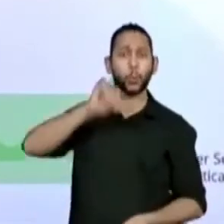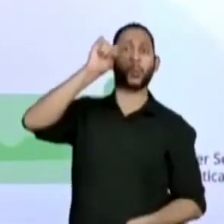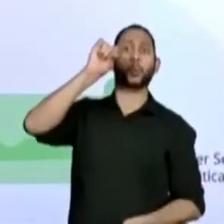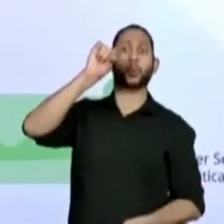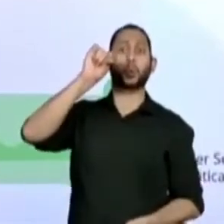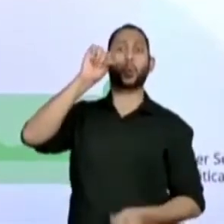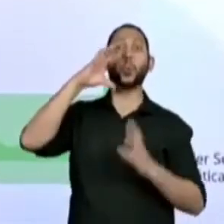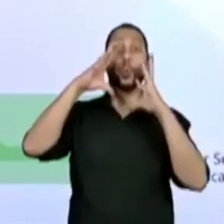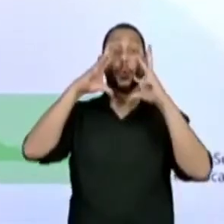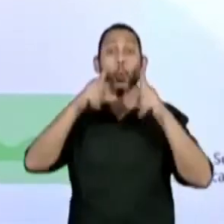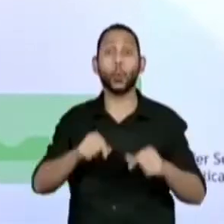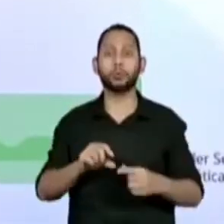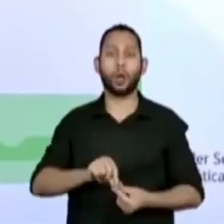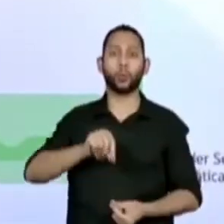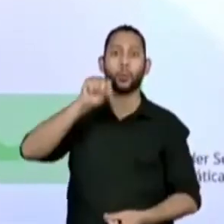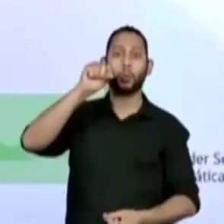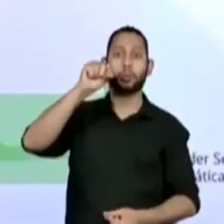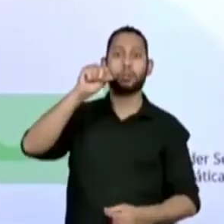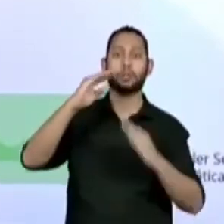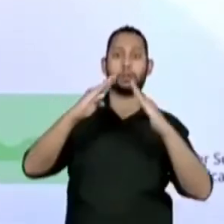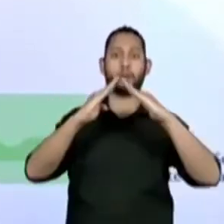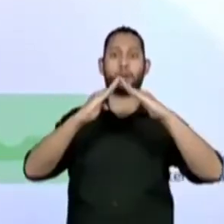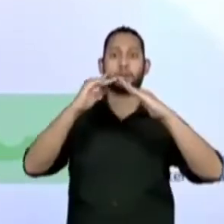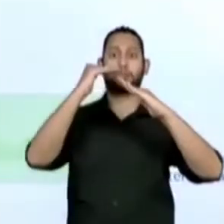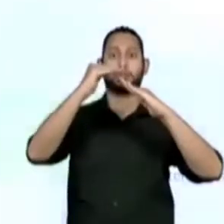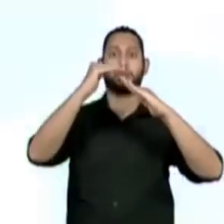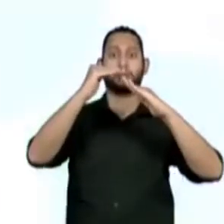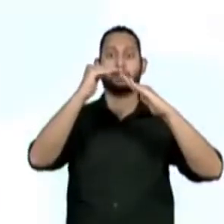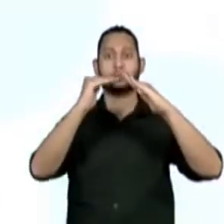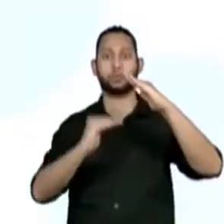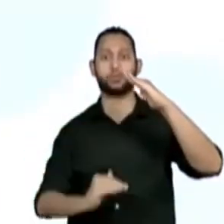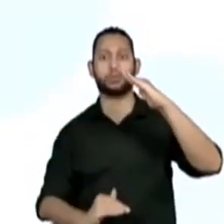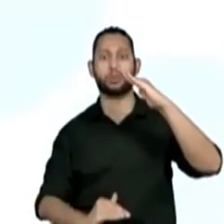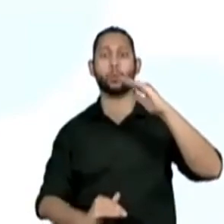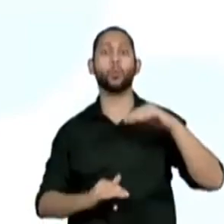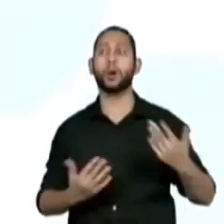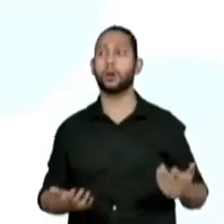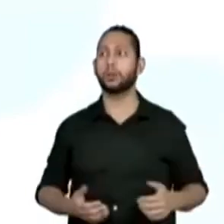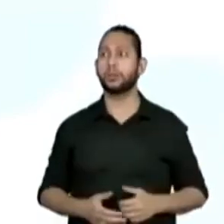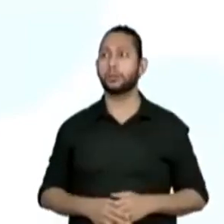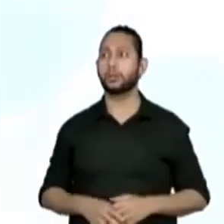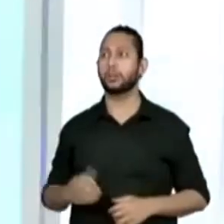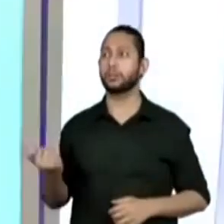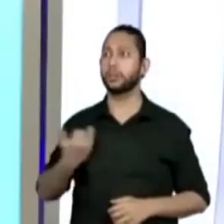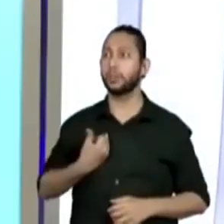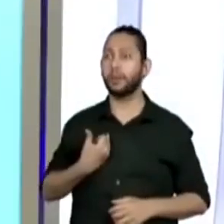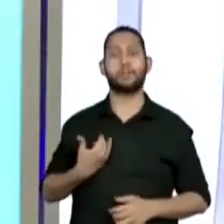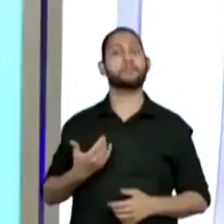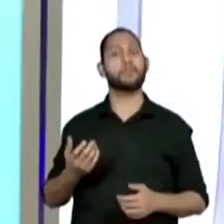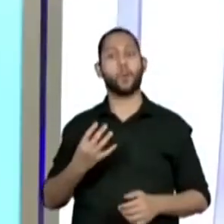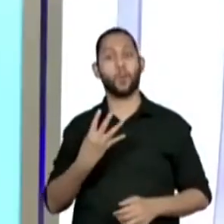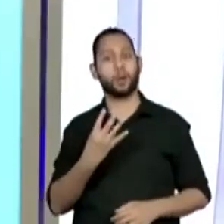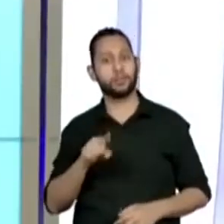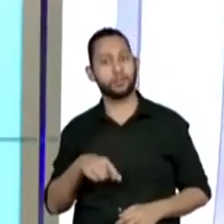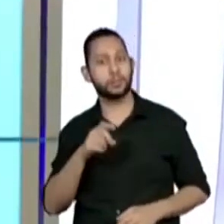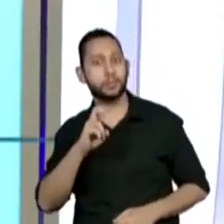respostas, Pro. Muitas, fala aí pra mim. Isso, ó. Alguns responderam 4,5 metros, alguns 3,5